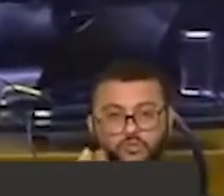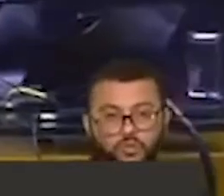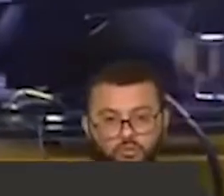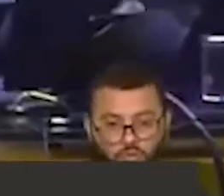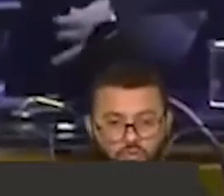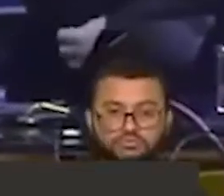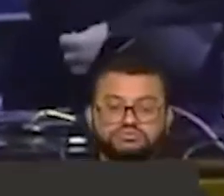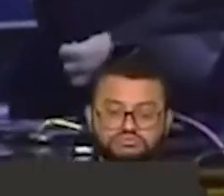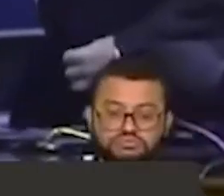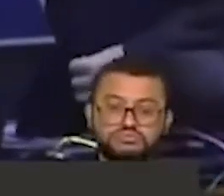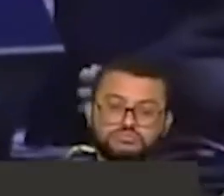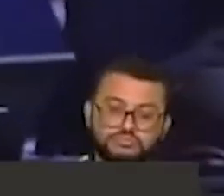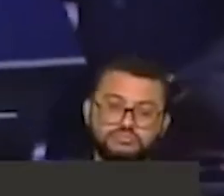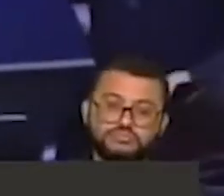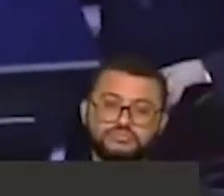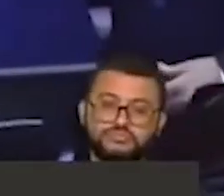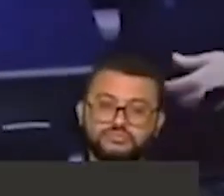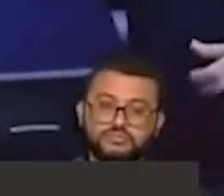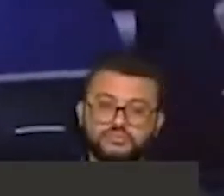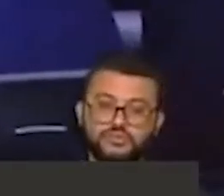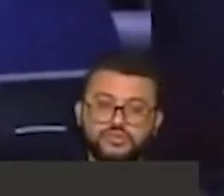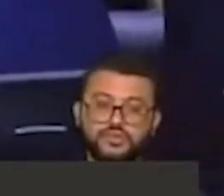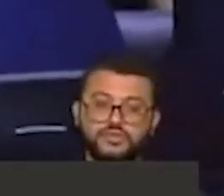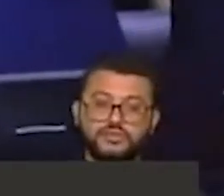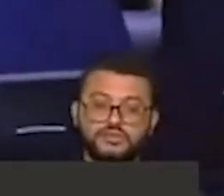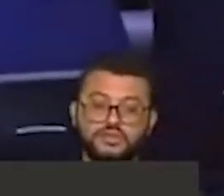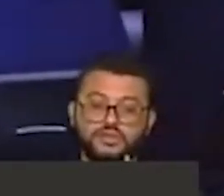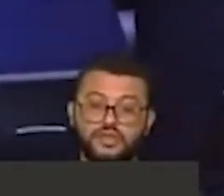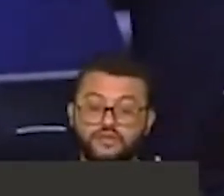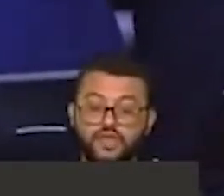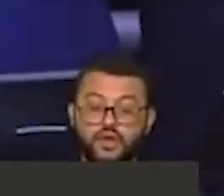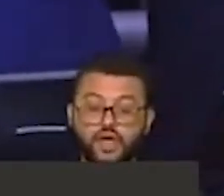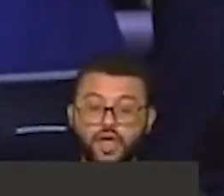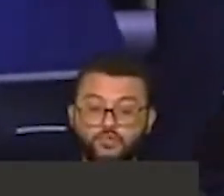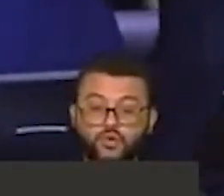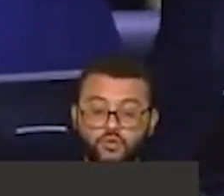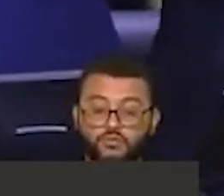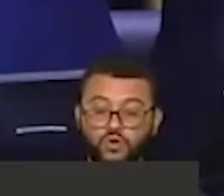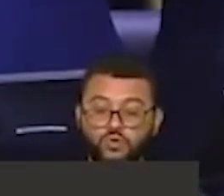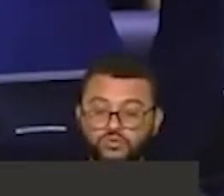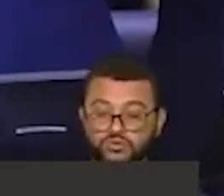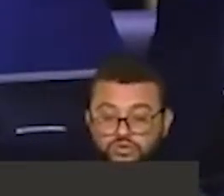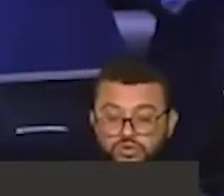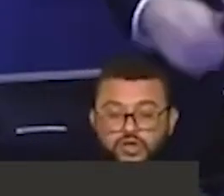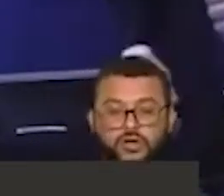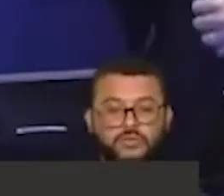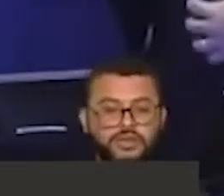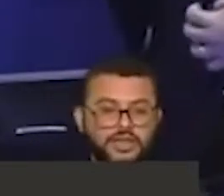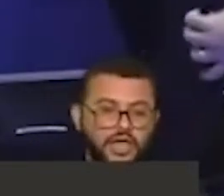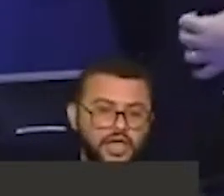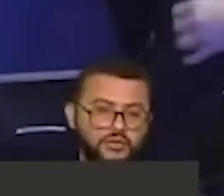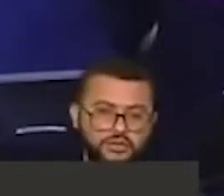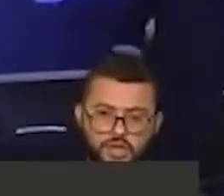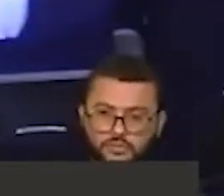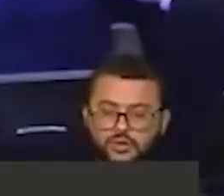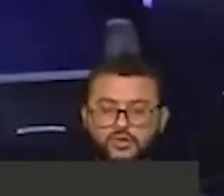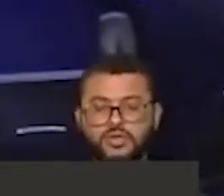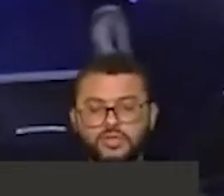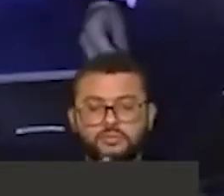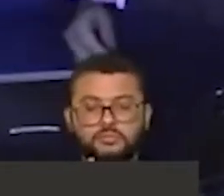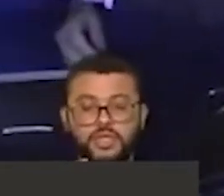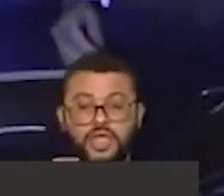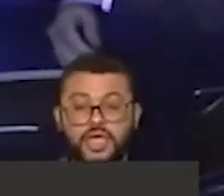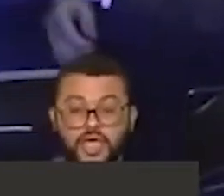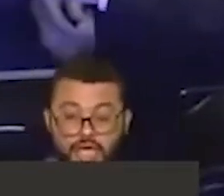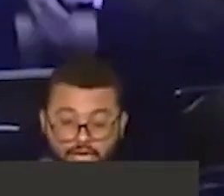as imagens né da promulgação da reforma tributária depois de décadas de discussão uma reforma extremamente necessária mas com